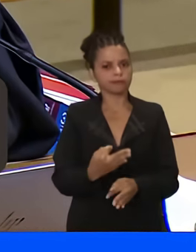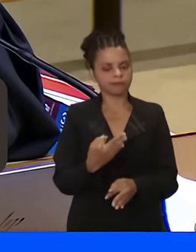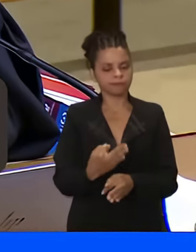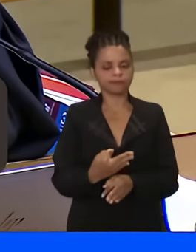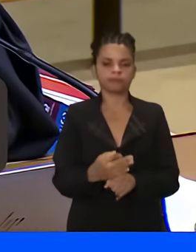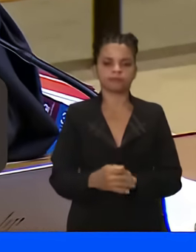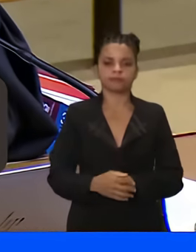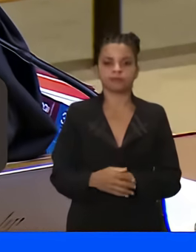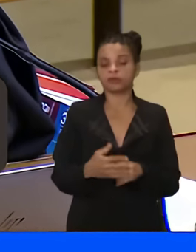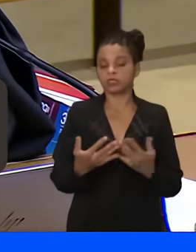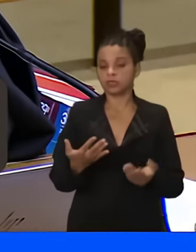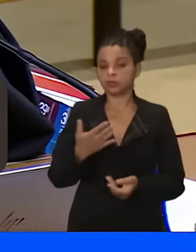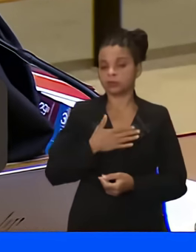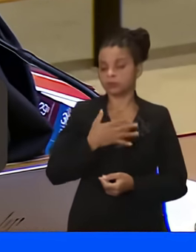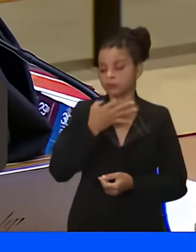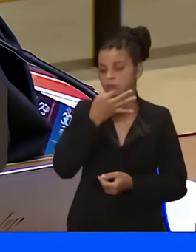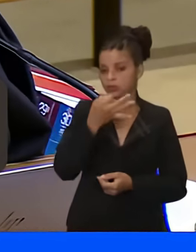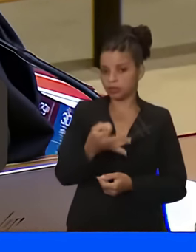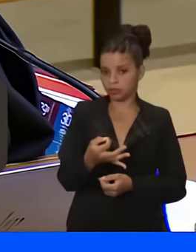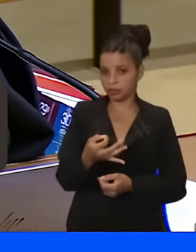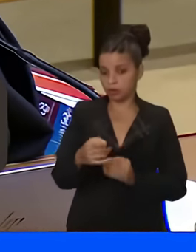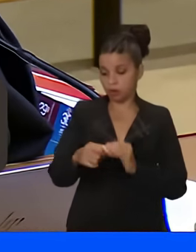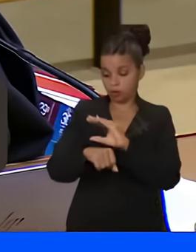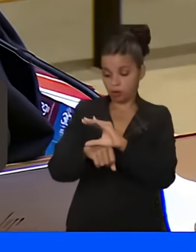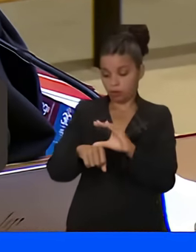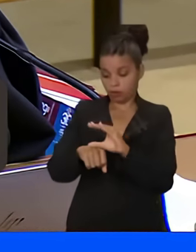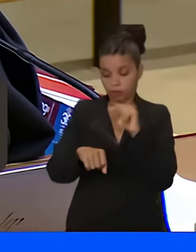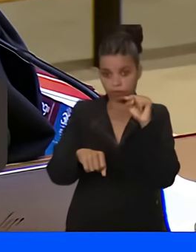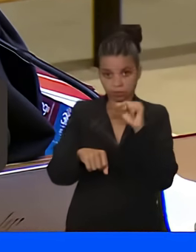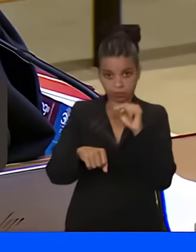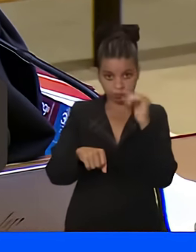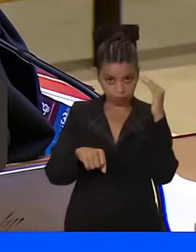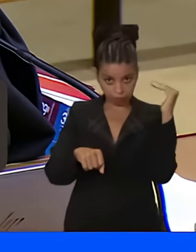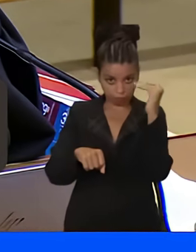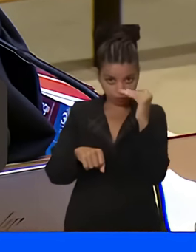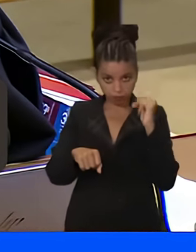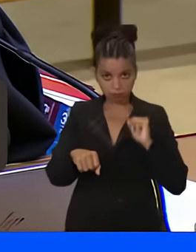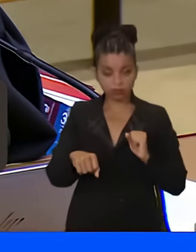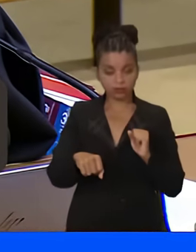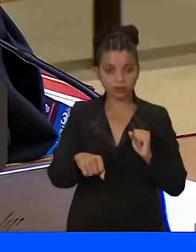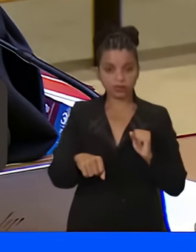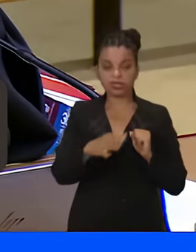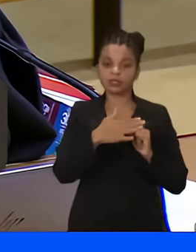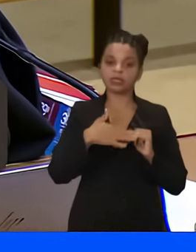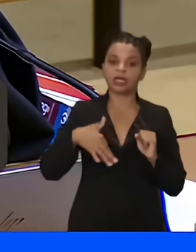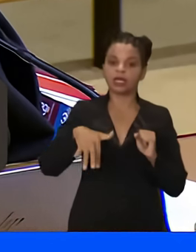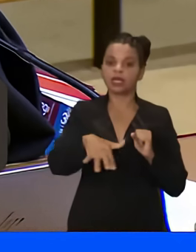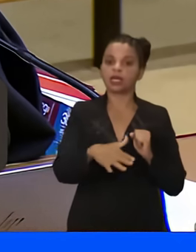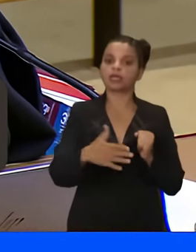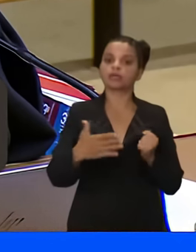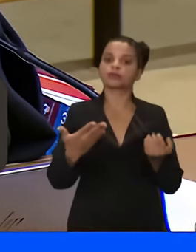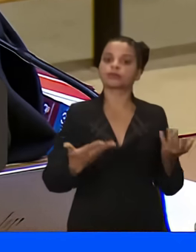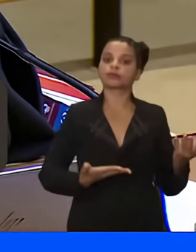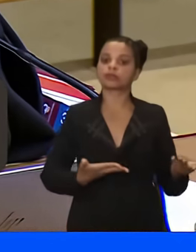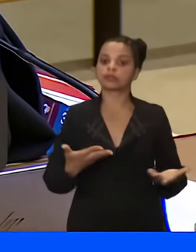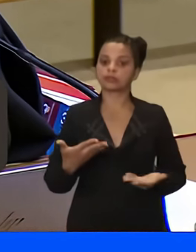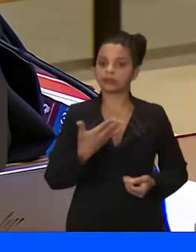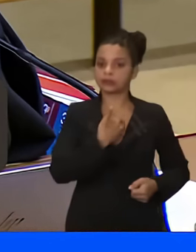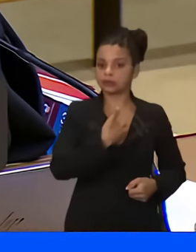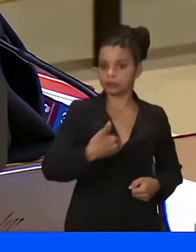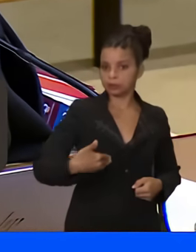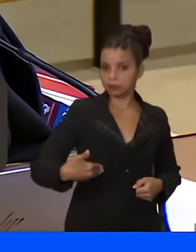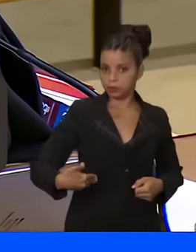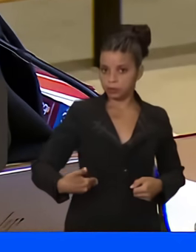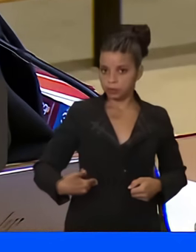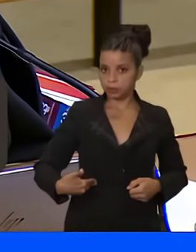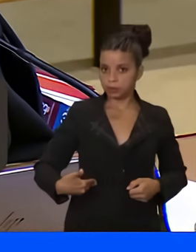válida, à luz da posição do servidor público, de ter que lidar mais ordinariamente com